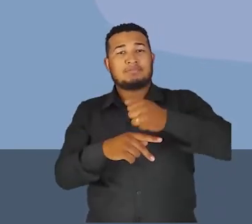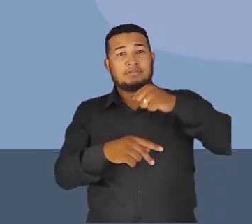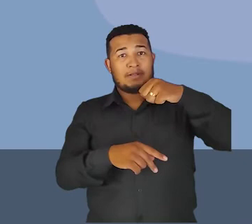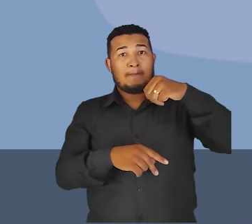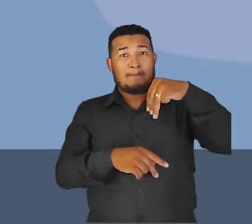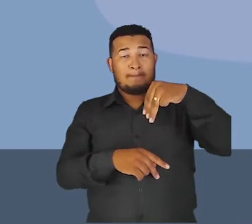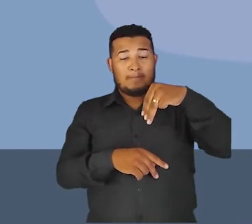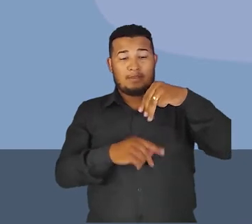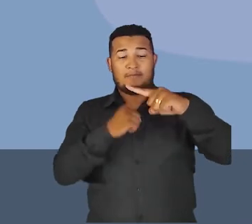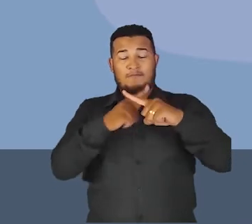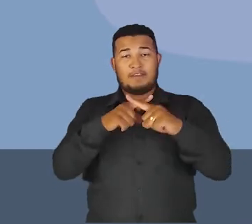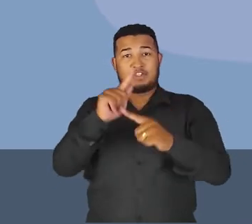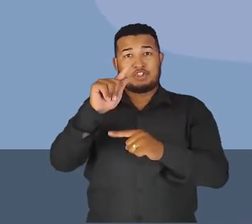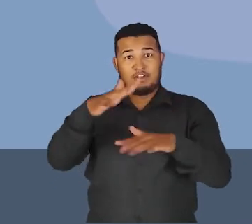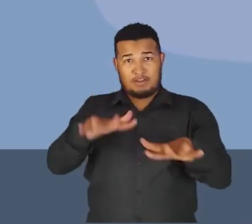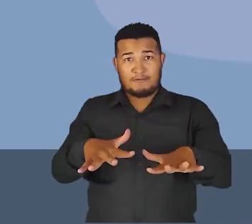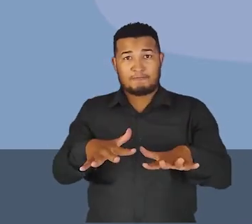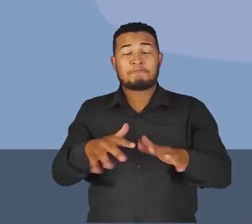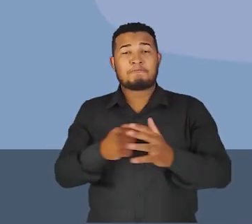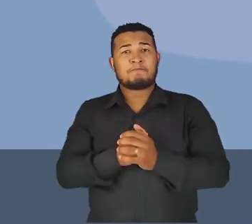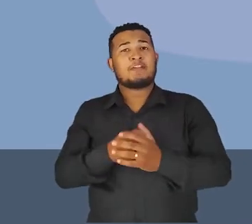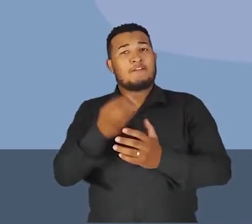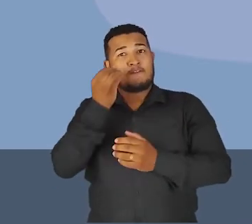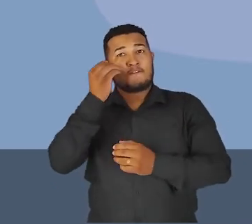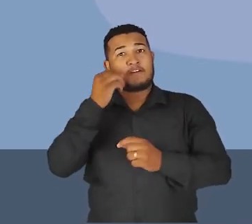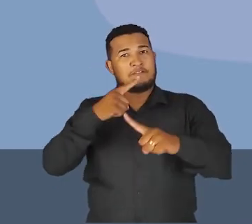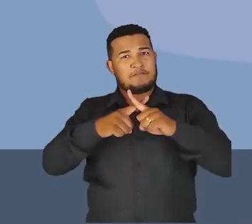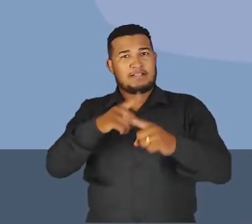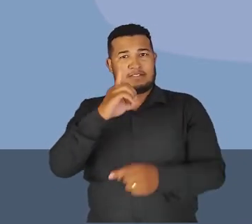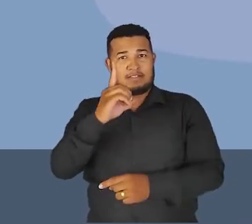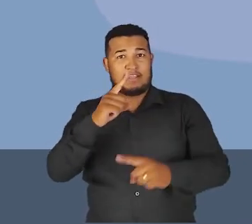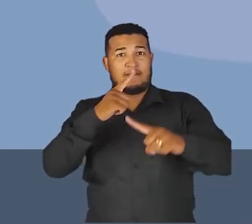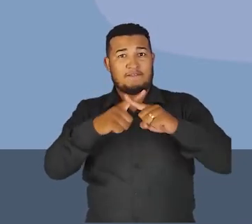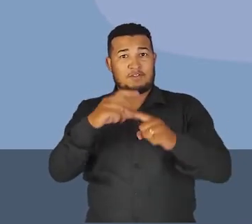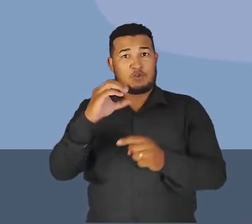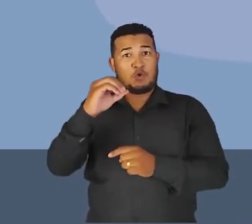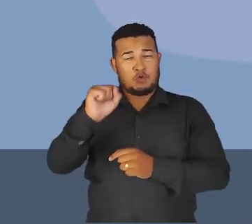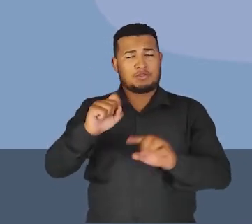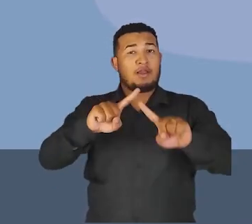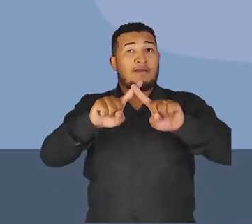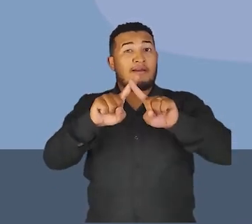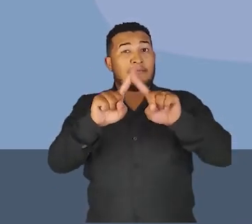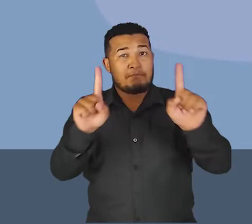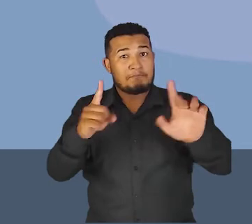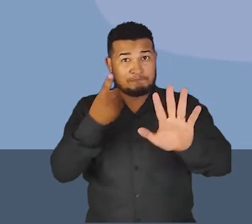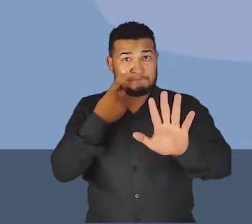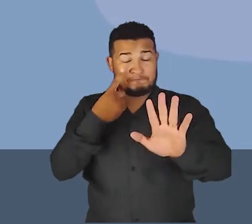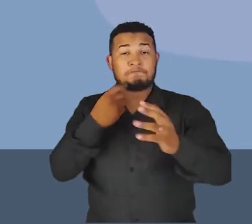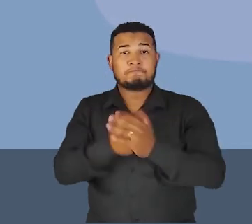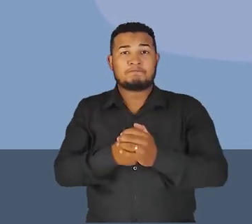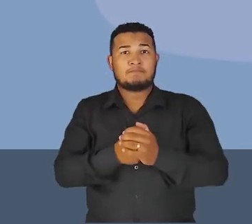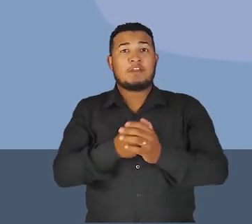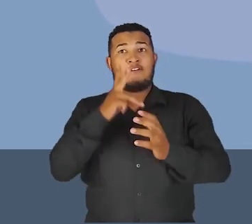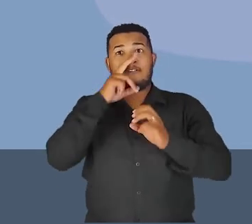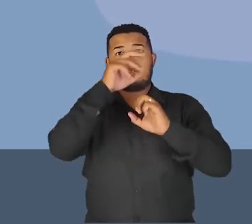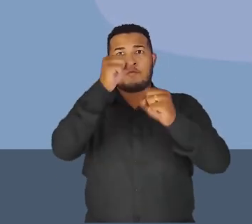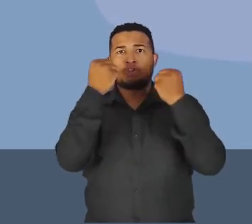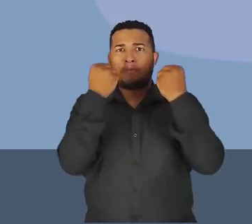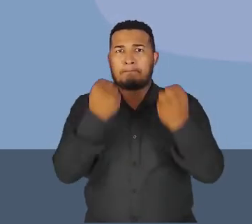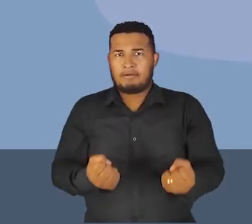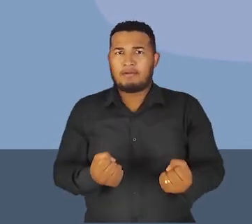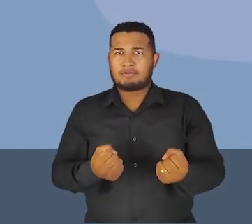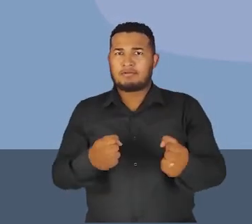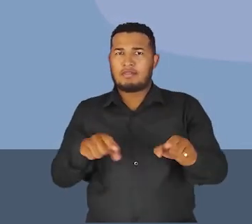gravidade. E repetimos os outros termos, vezes D vezes cosseno. Só que detalhe, a força-peso,